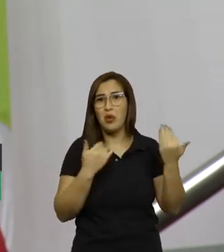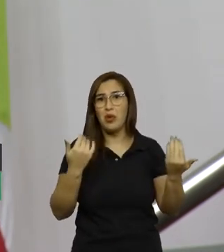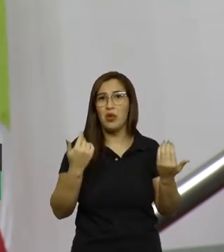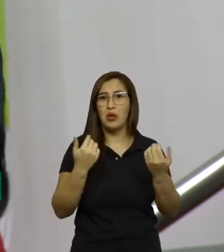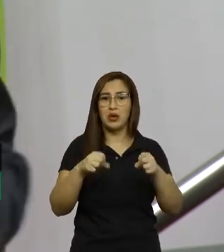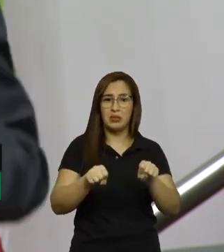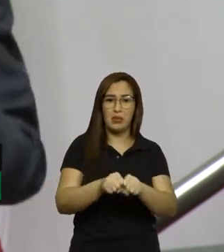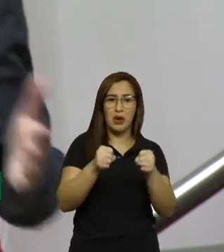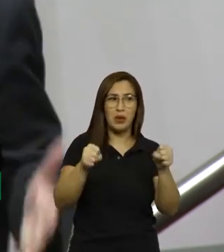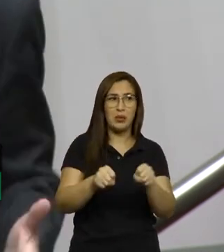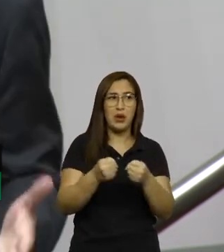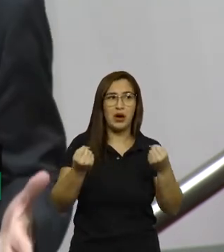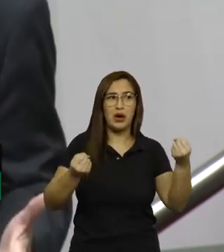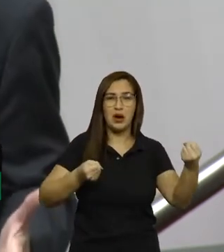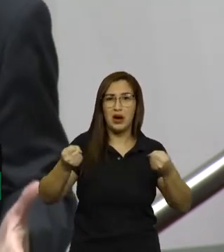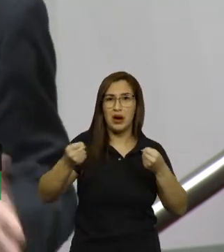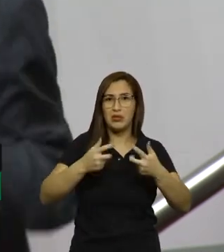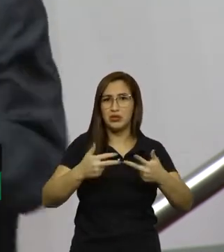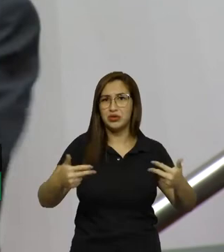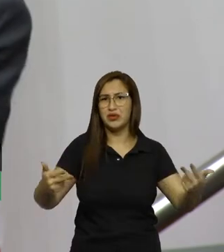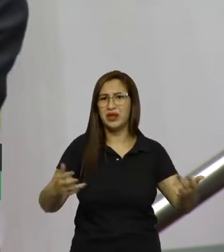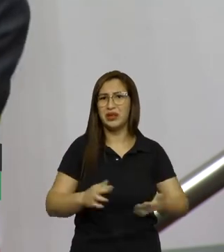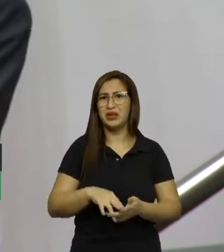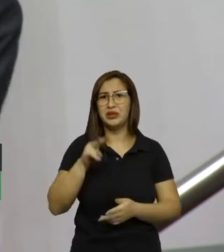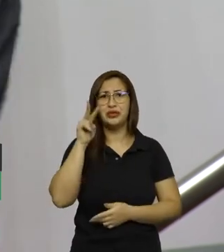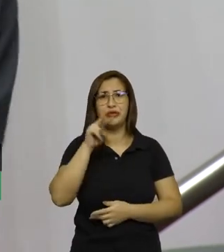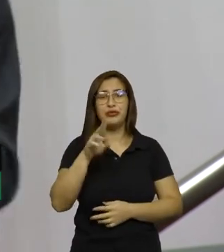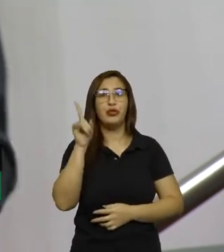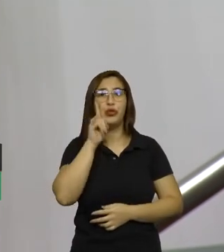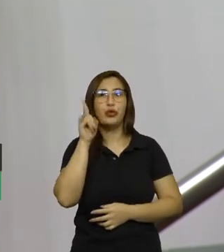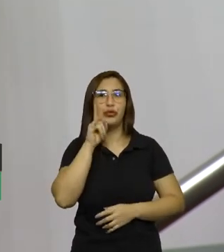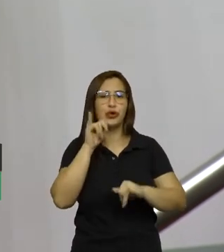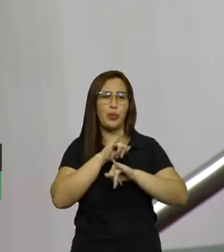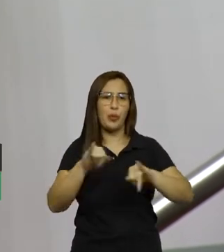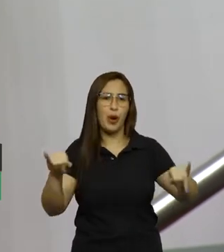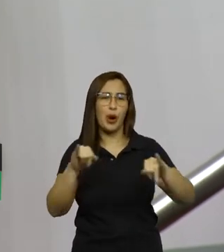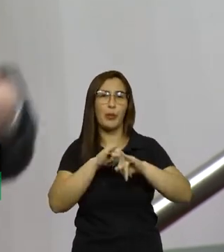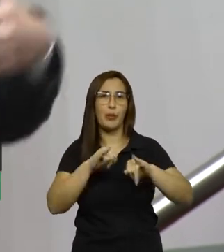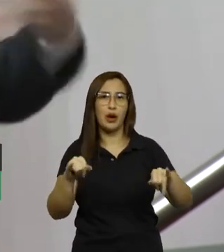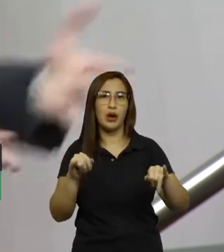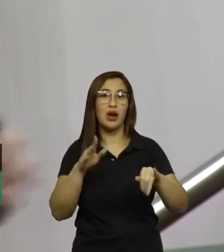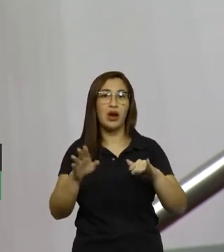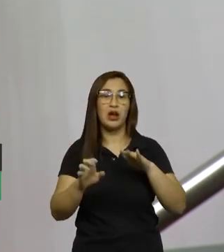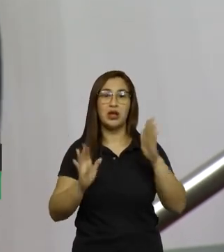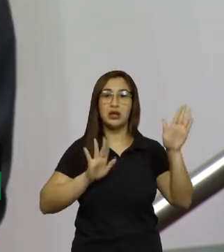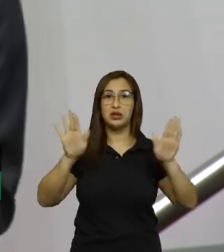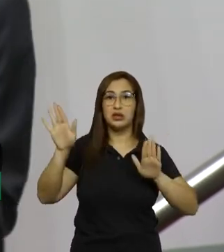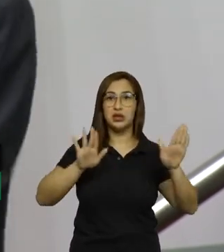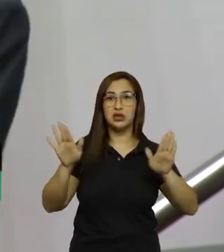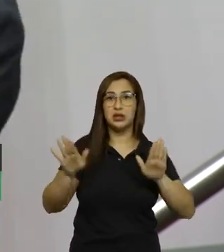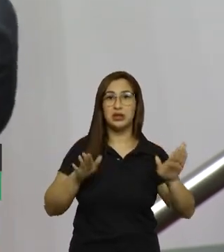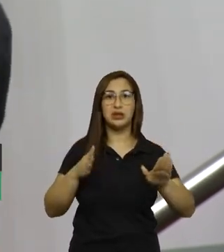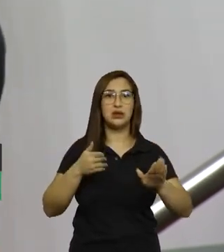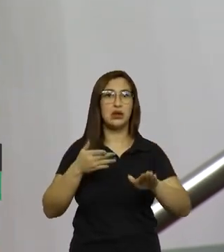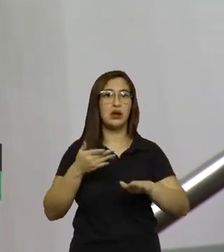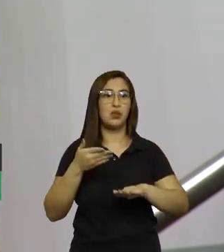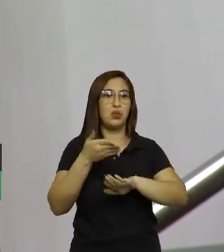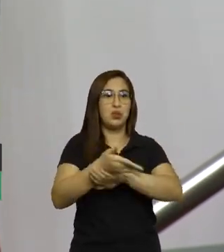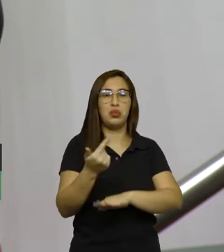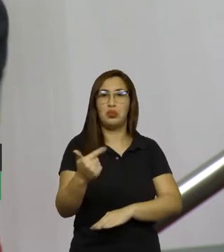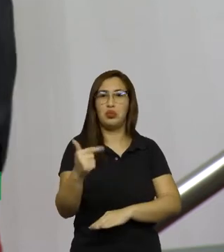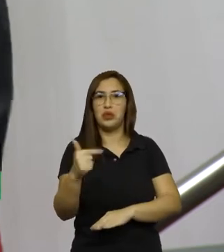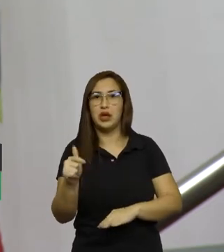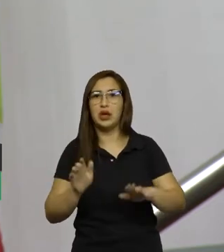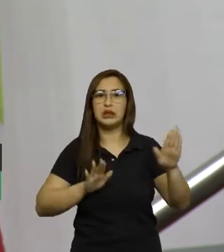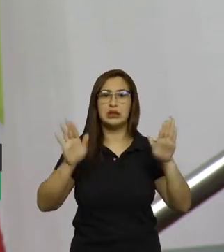prejuízos, e a gente só vê a mesma notícia, a licitação que deu deserta, licitação que não vai andar, agora